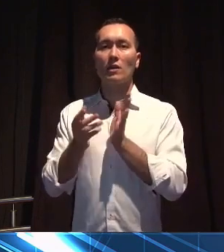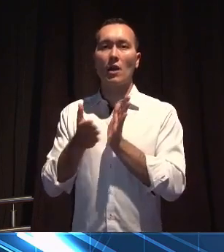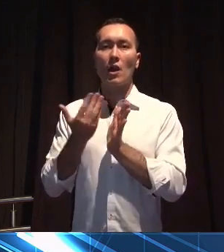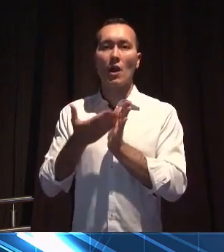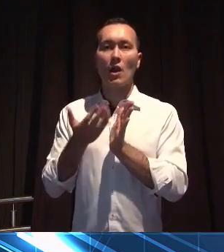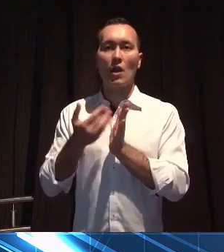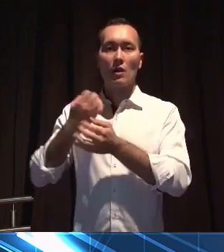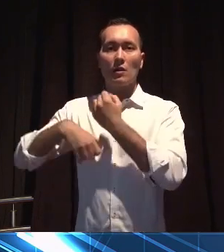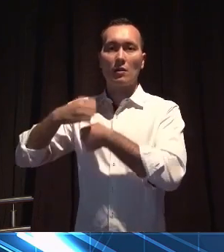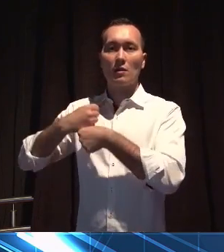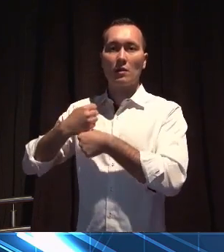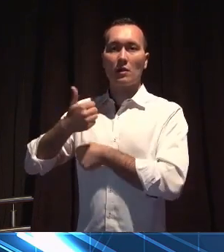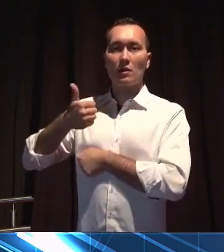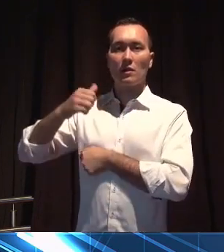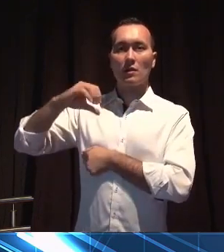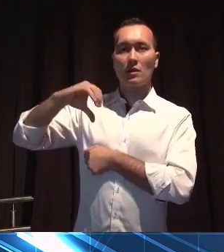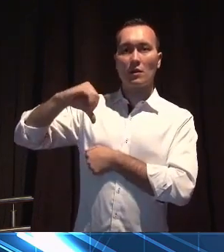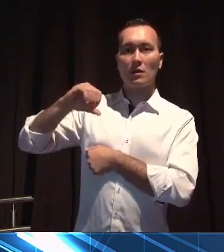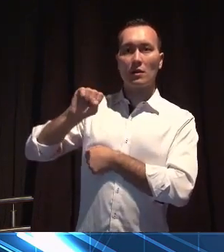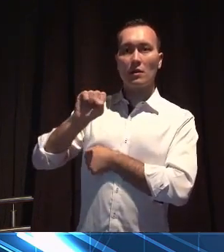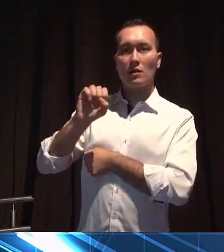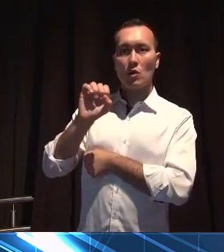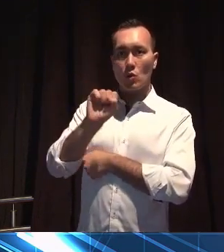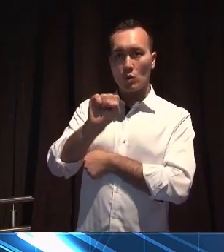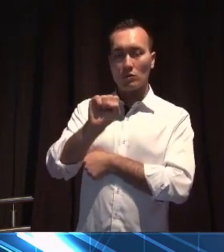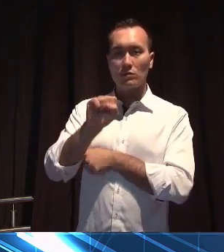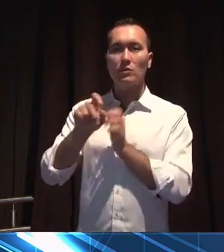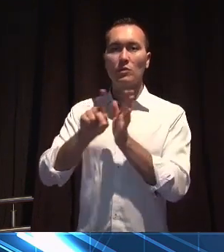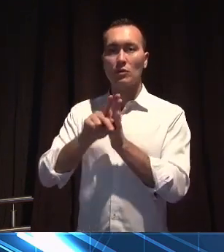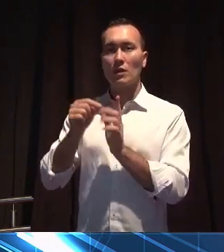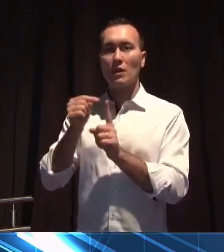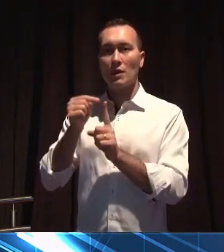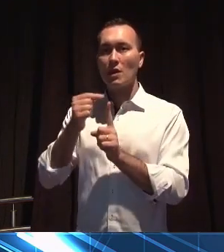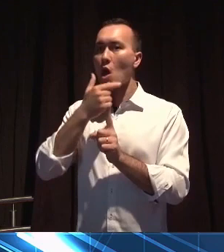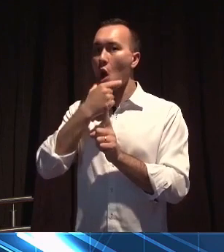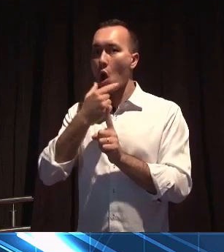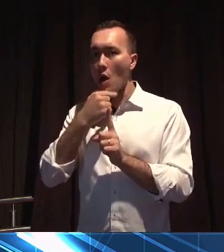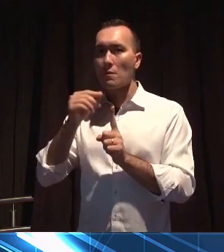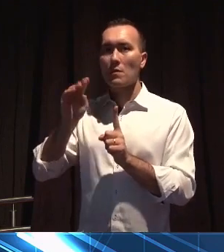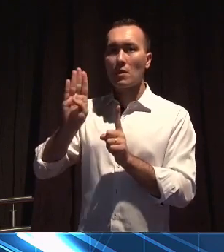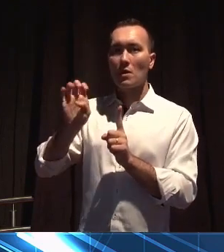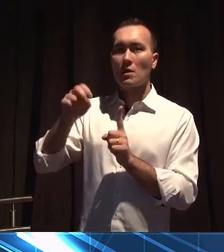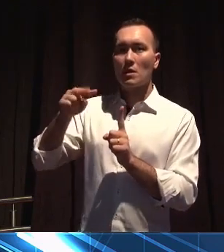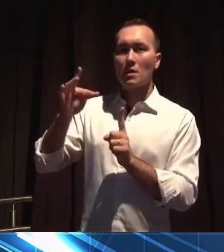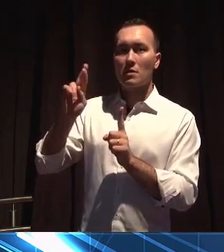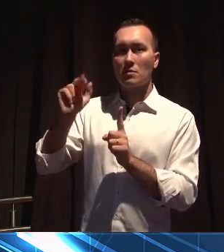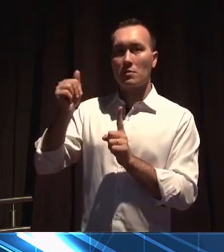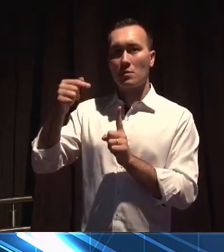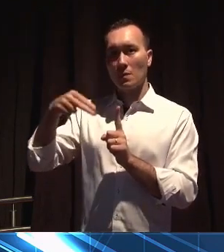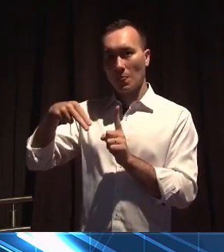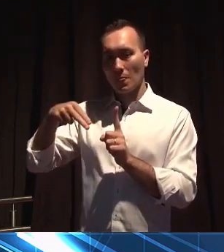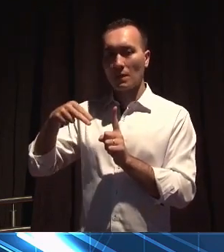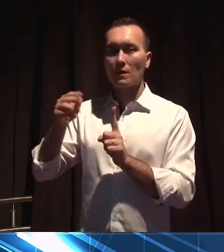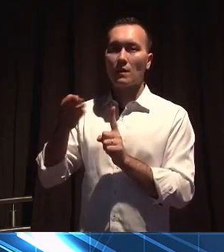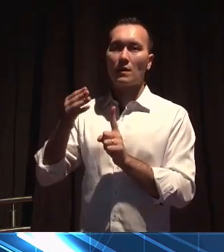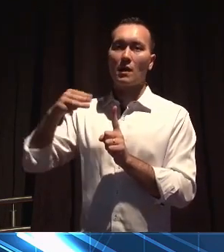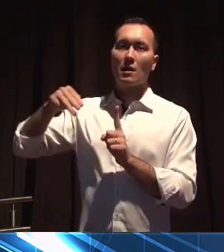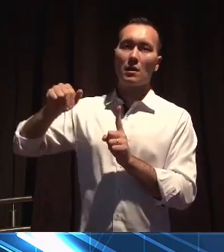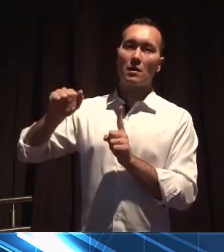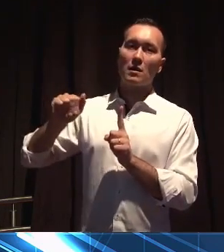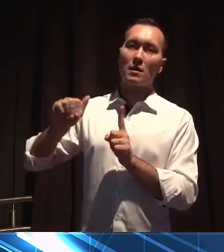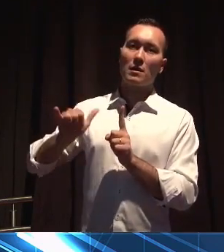88 de um cara chamado Bertrand Mayer e ele fala que que aberto para a descrição e fechado para modificação fechado por medicação é